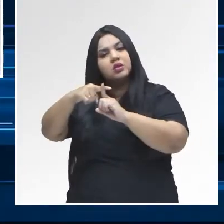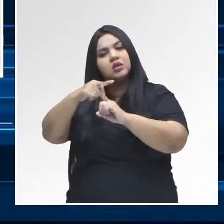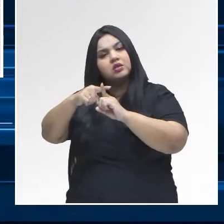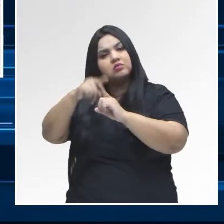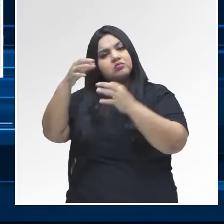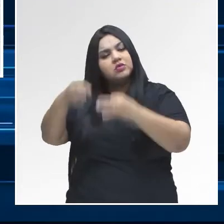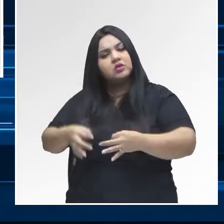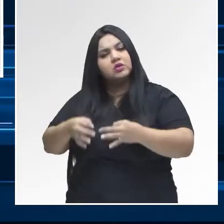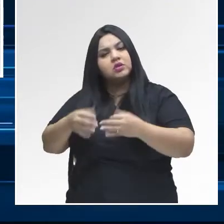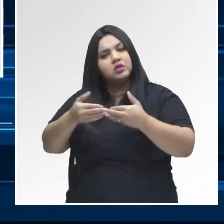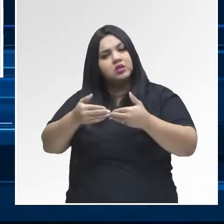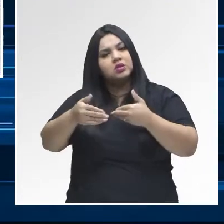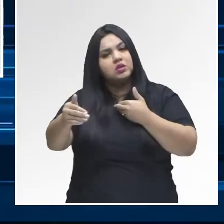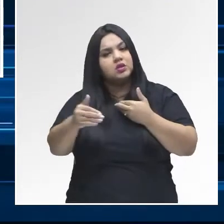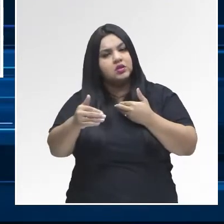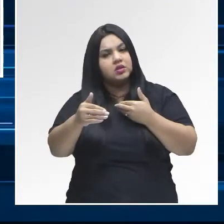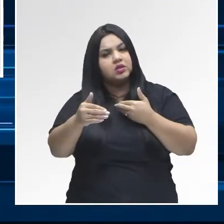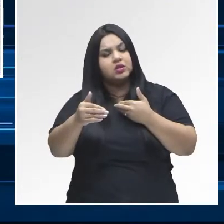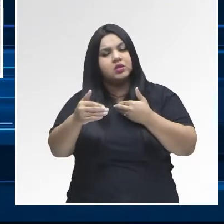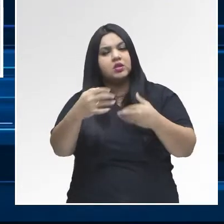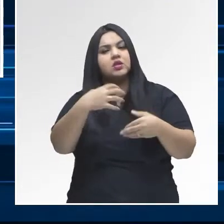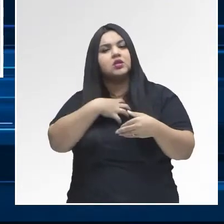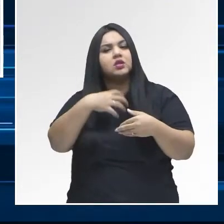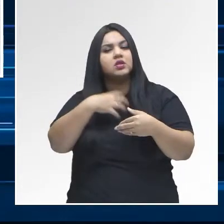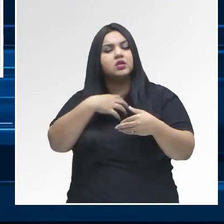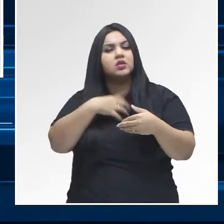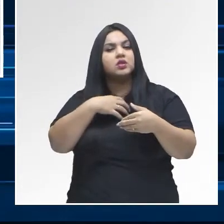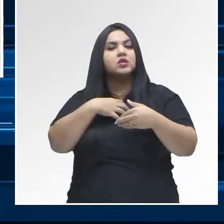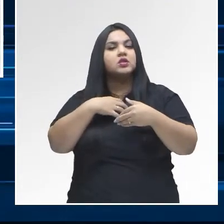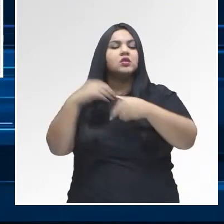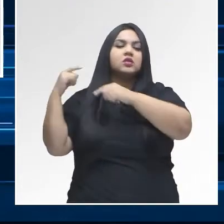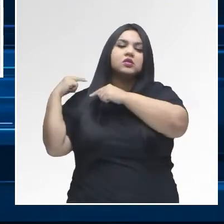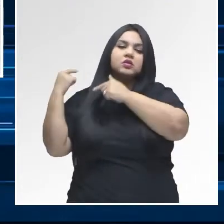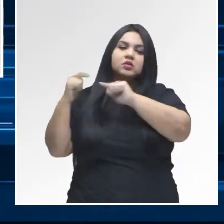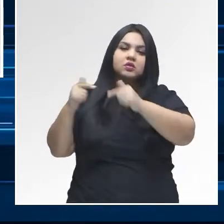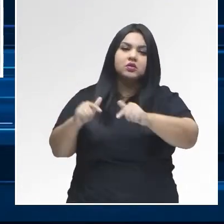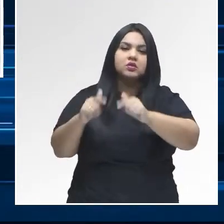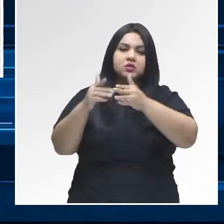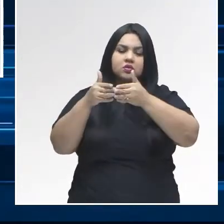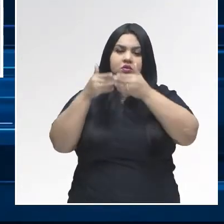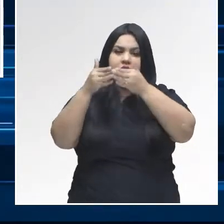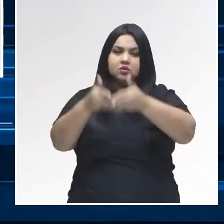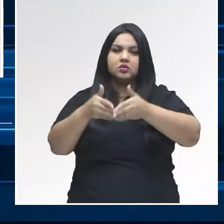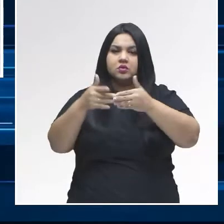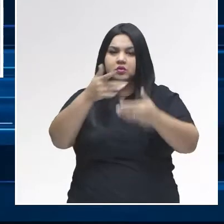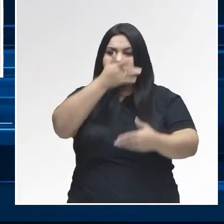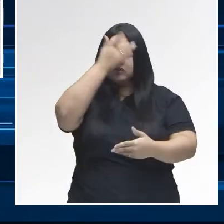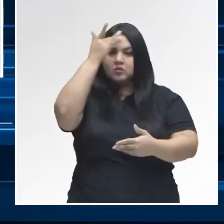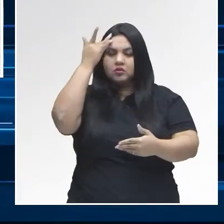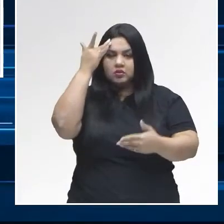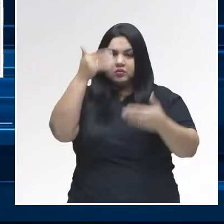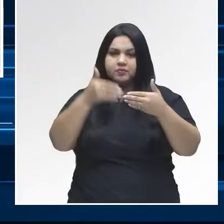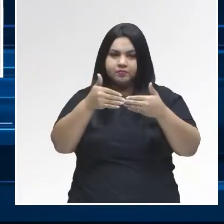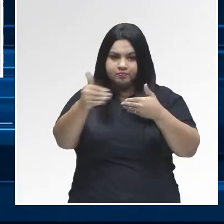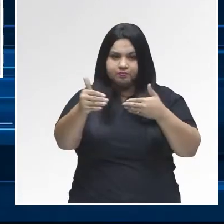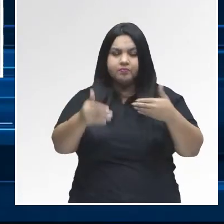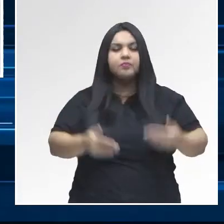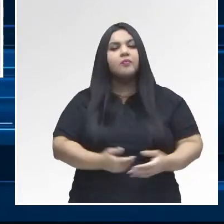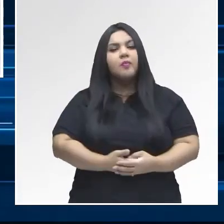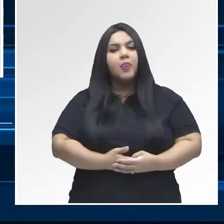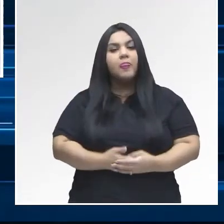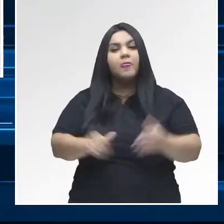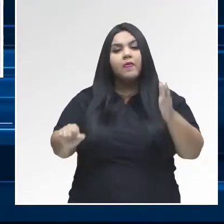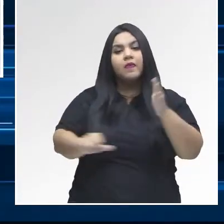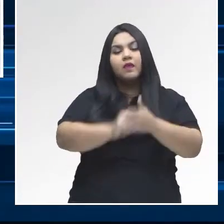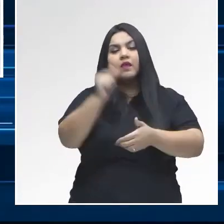justificativas, se intensifica essa forma de tráfico de pessoas e nós vamos ter um esquema de tráfico montado a partir desse momento, onde o primeiro